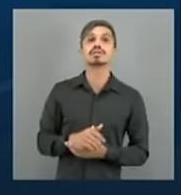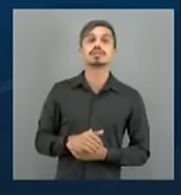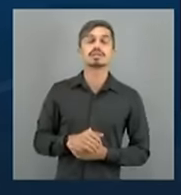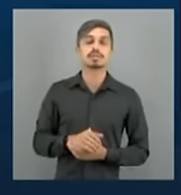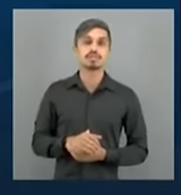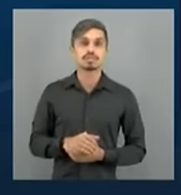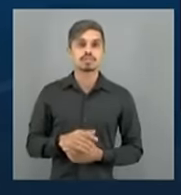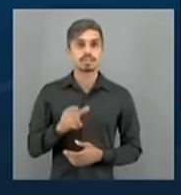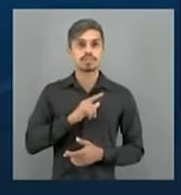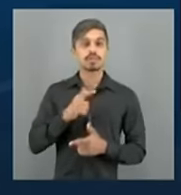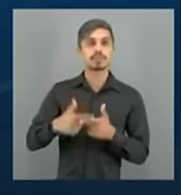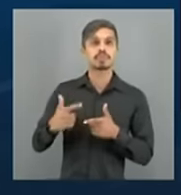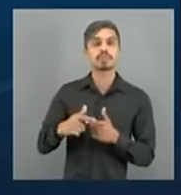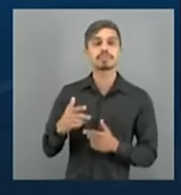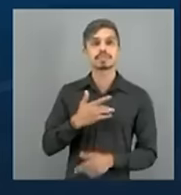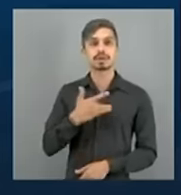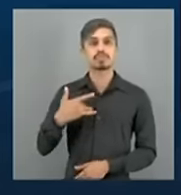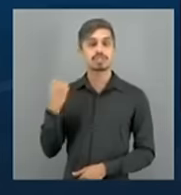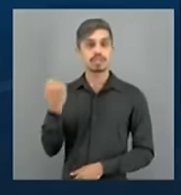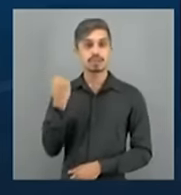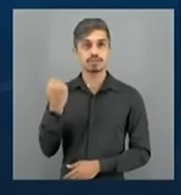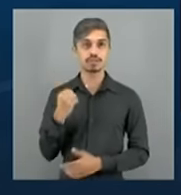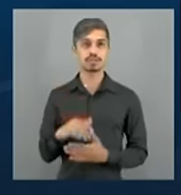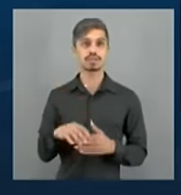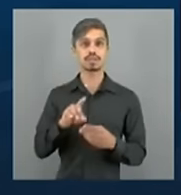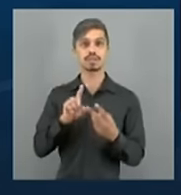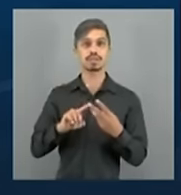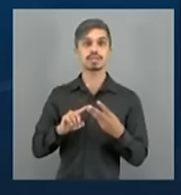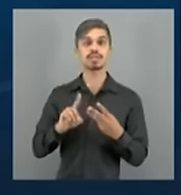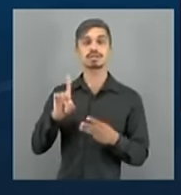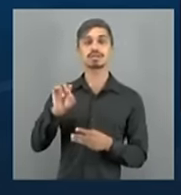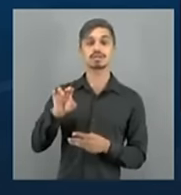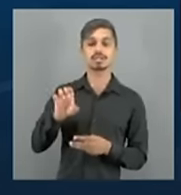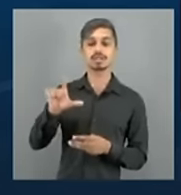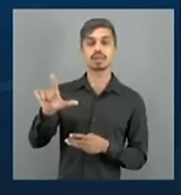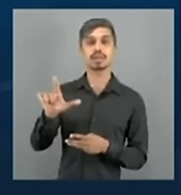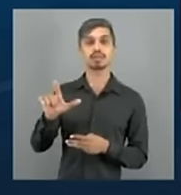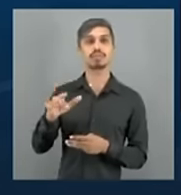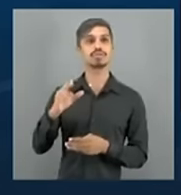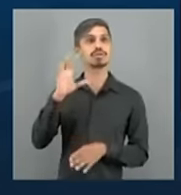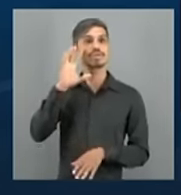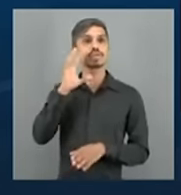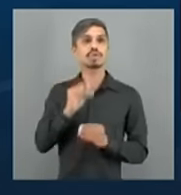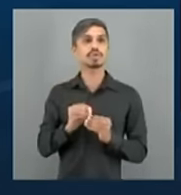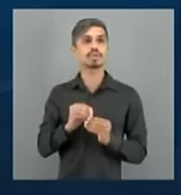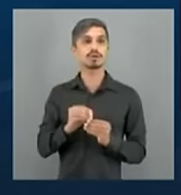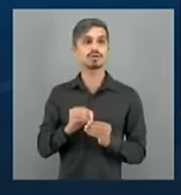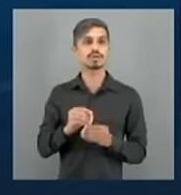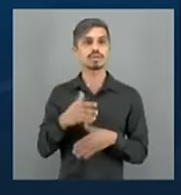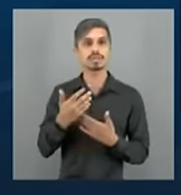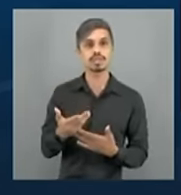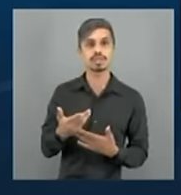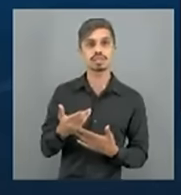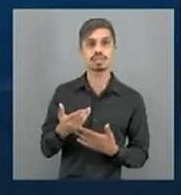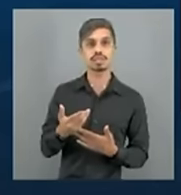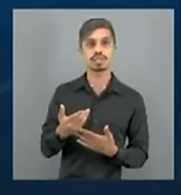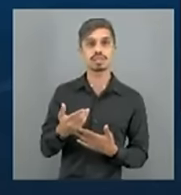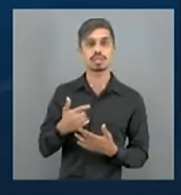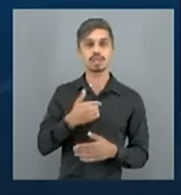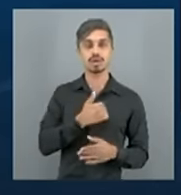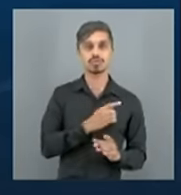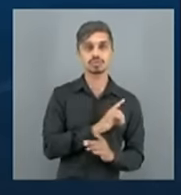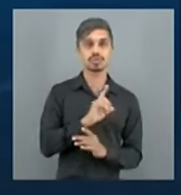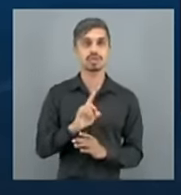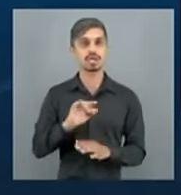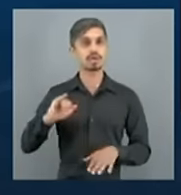teve um problema de saúde gravíssimo, e o Daniel nem teve o composto de entender isso, e me fez chegar e aproveitar, porque eles não